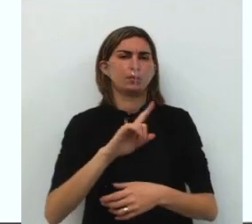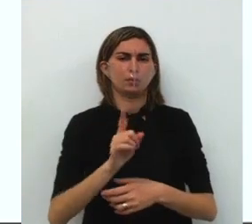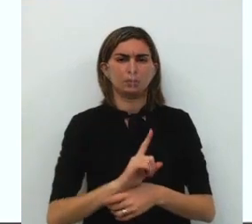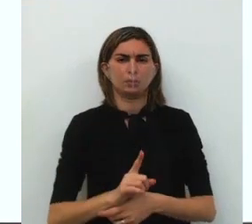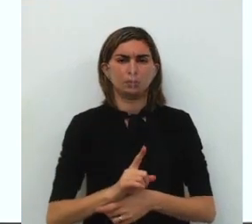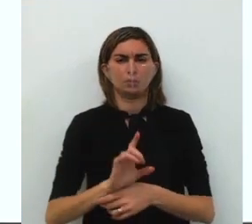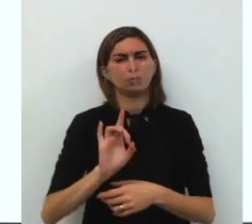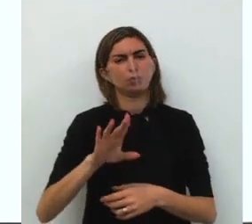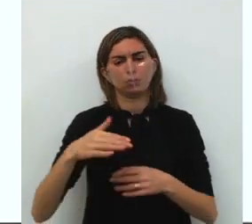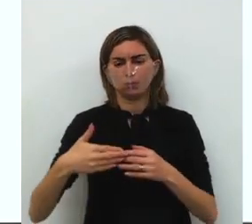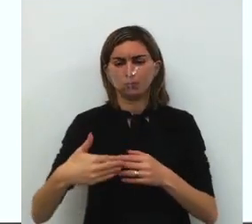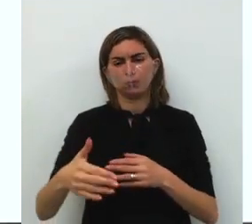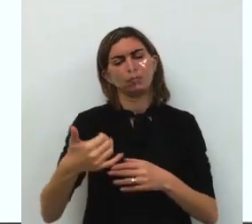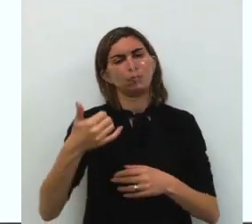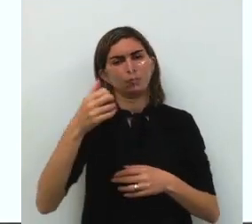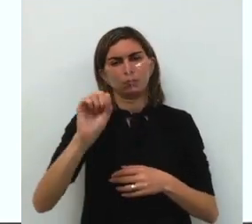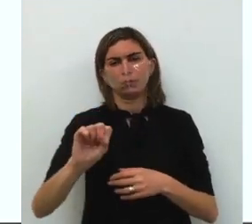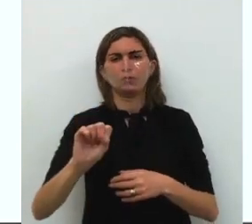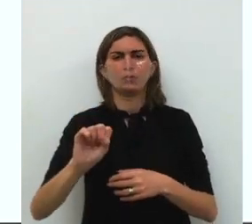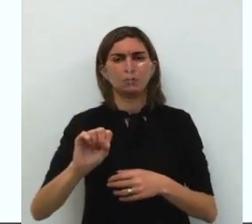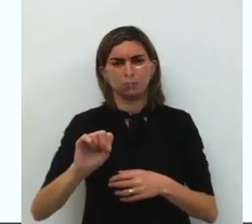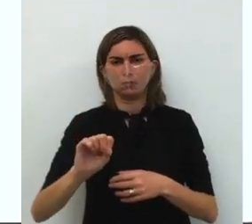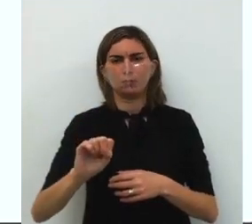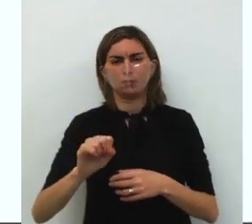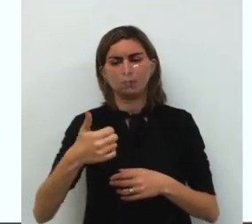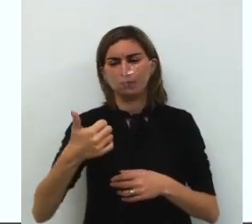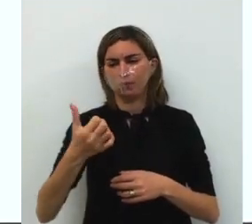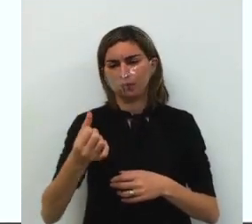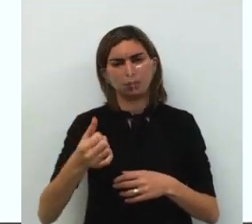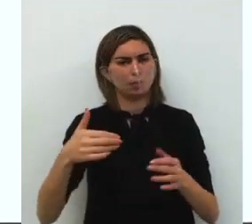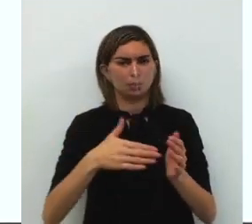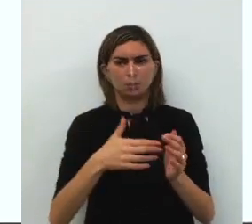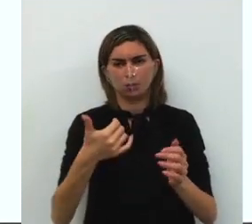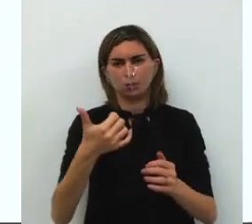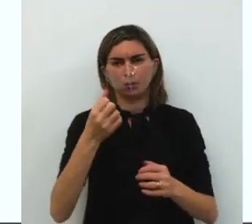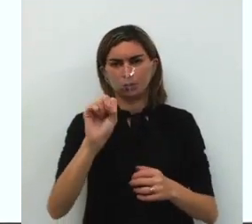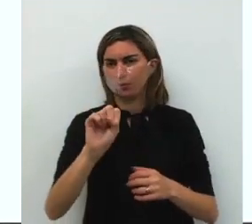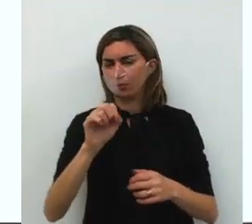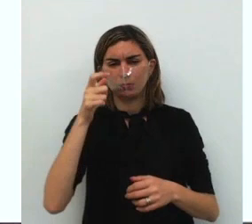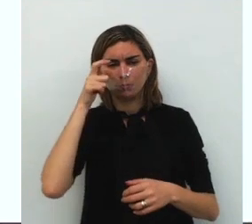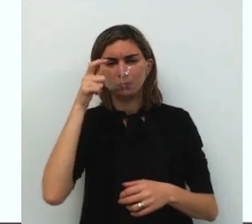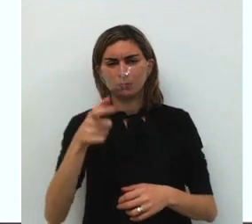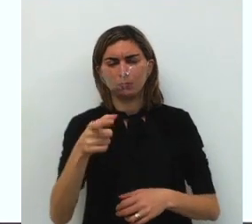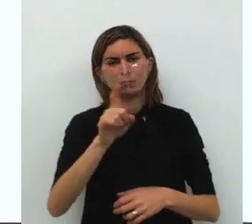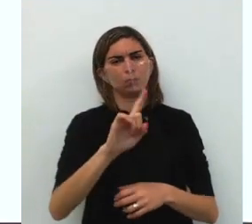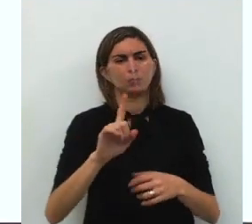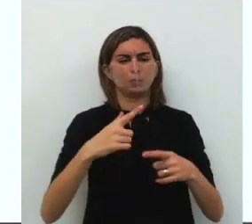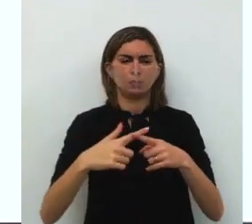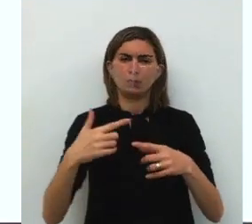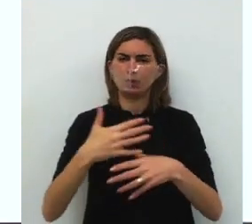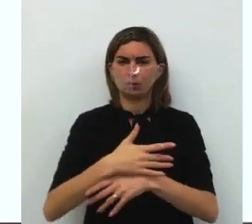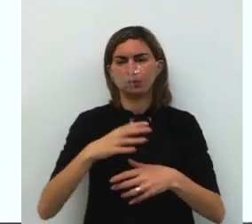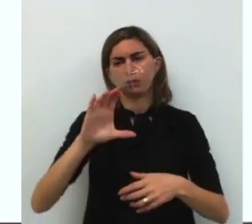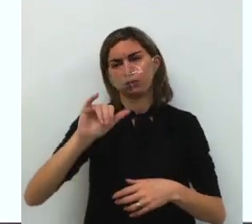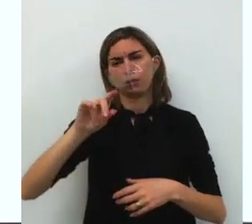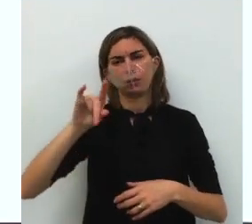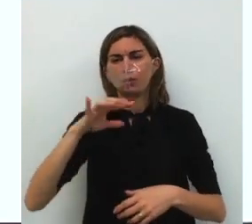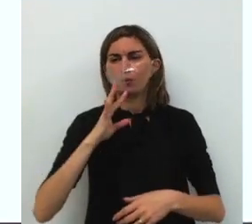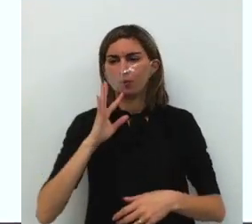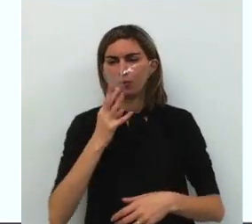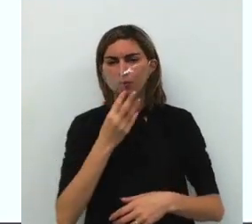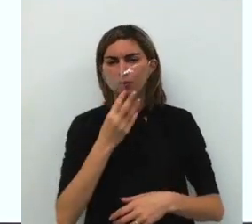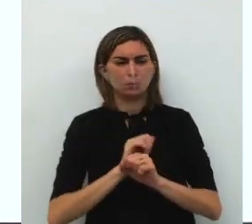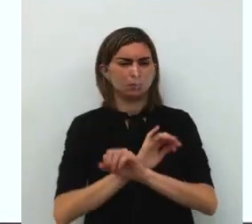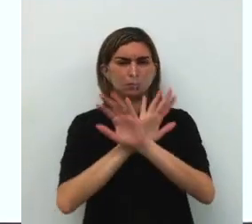a obrigatoriedade é só a partir de 18 e é facultativo de 16 a 18, não interessa, porque a cidadania é o